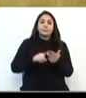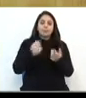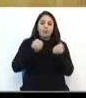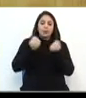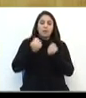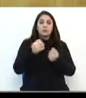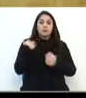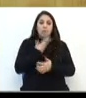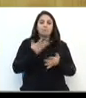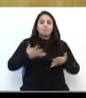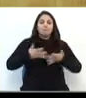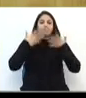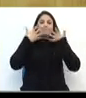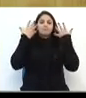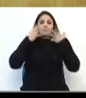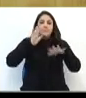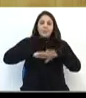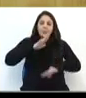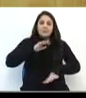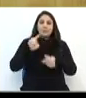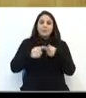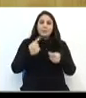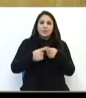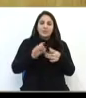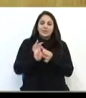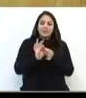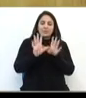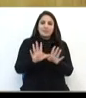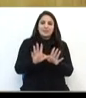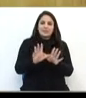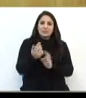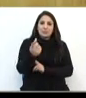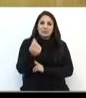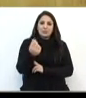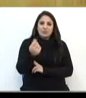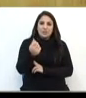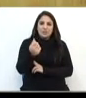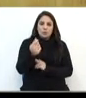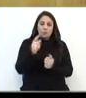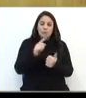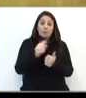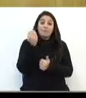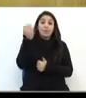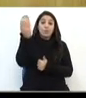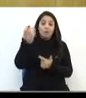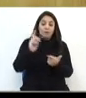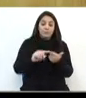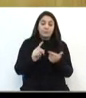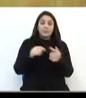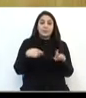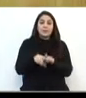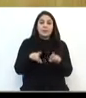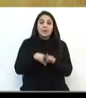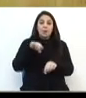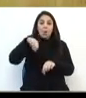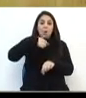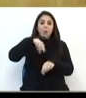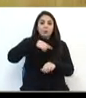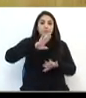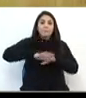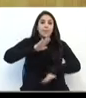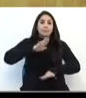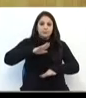nos anima mais no presente momento é justamente a liberação de diárias de viagem e de horas extraordinárias. Essas diárias de